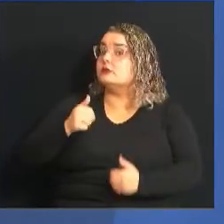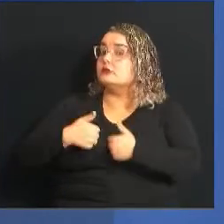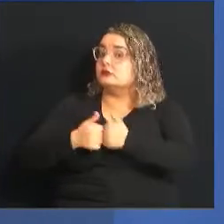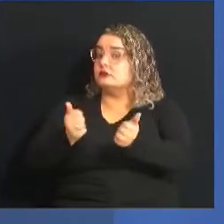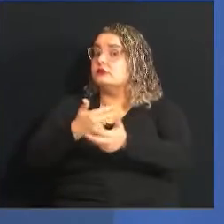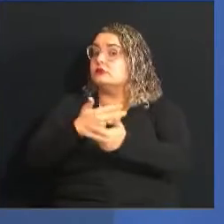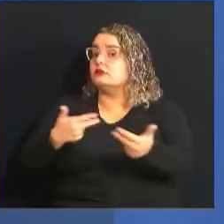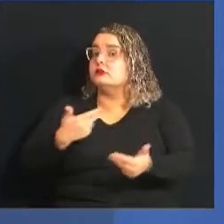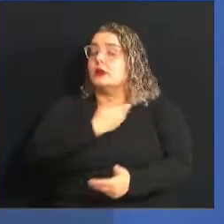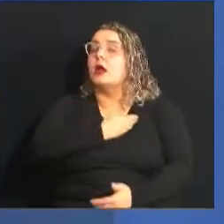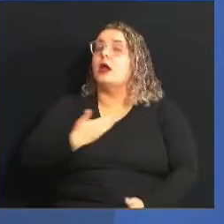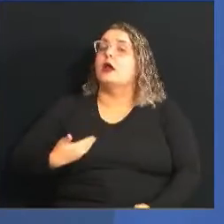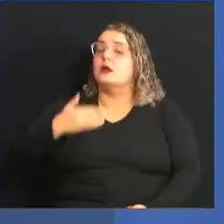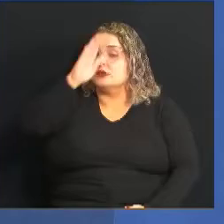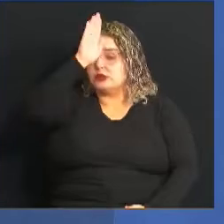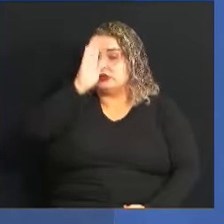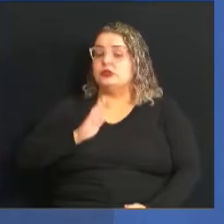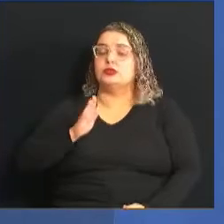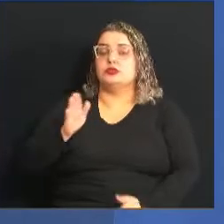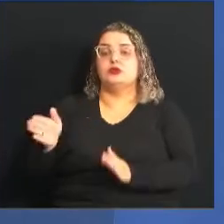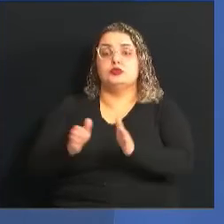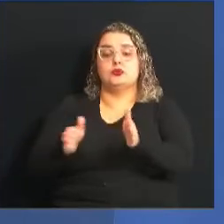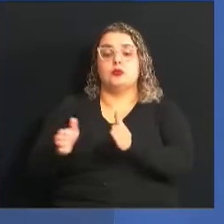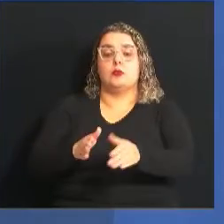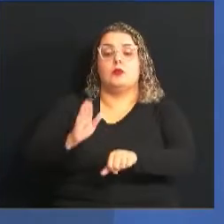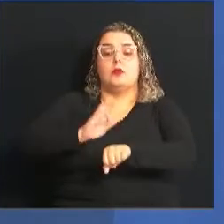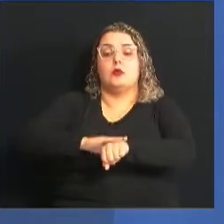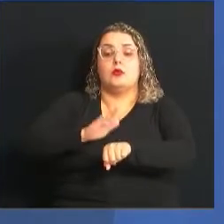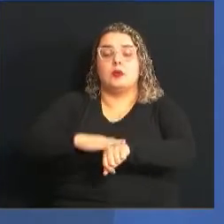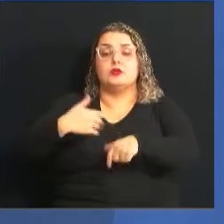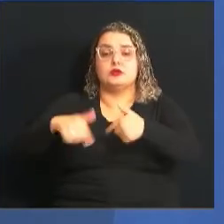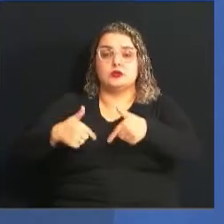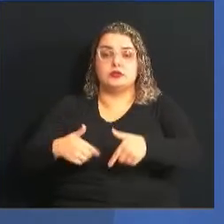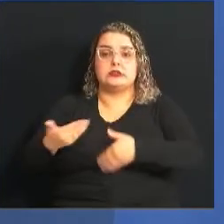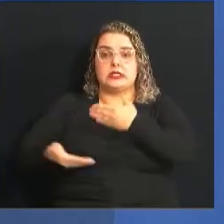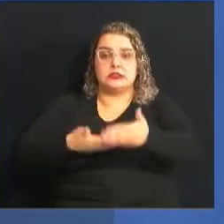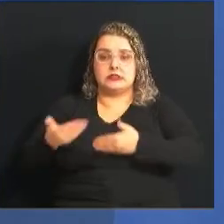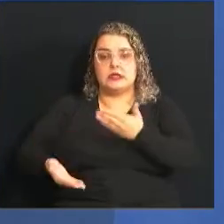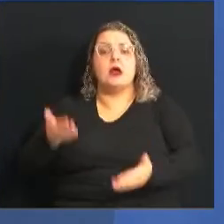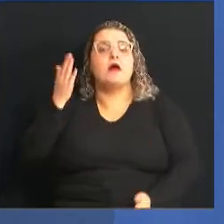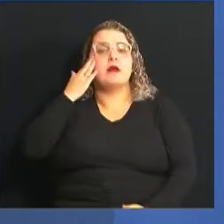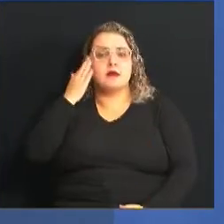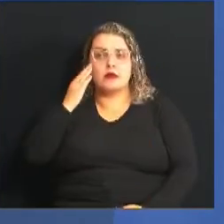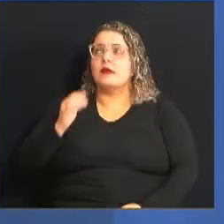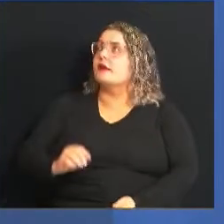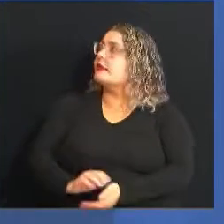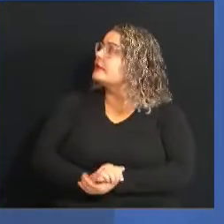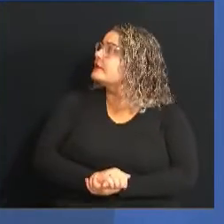da cidade durante o exercício das funções destes servidores. Entenda.